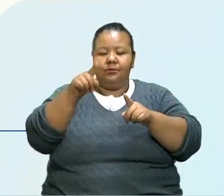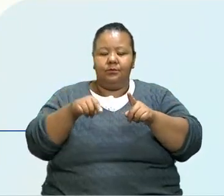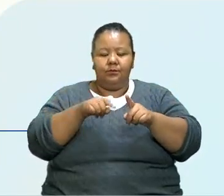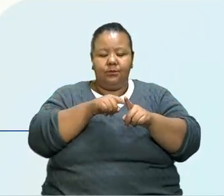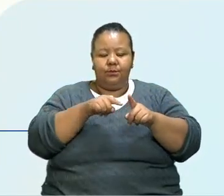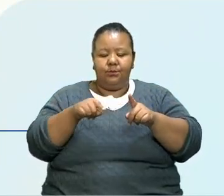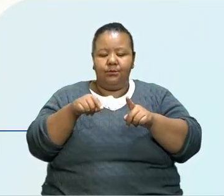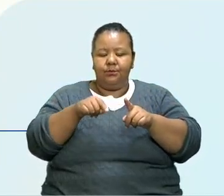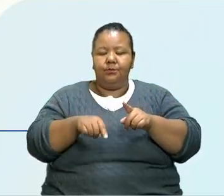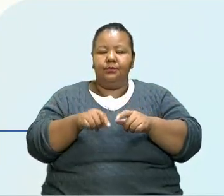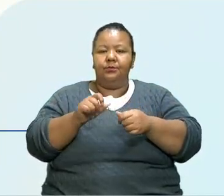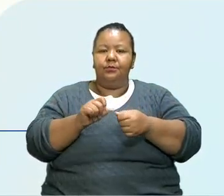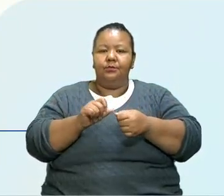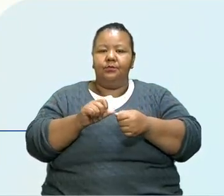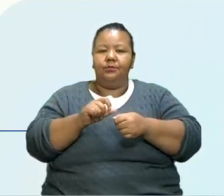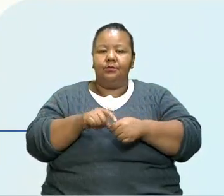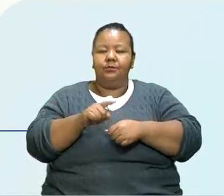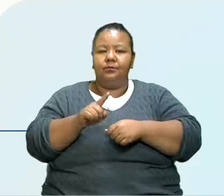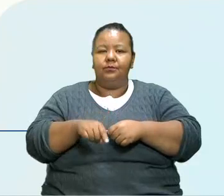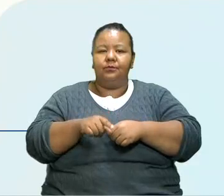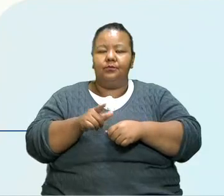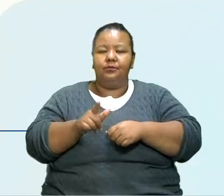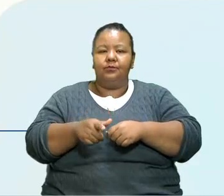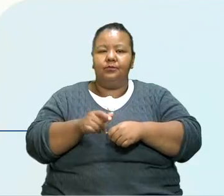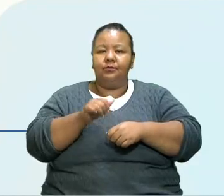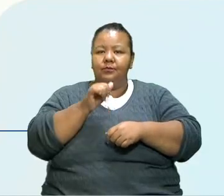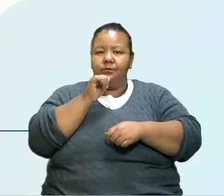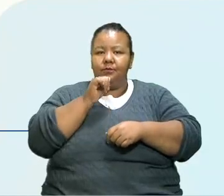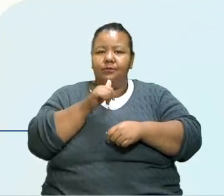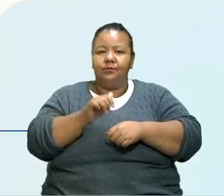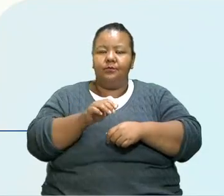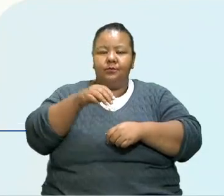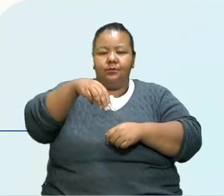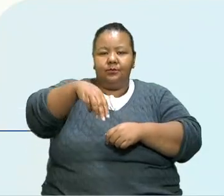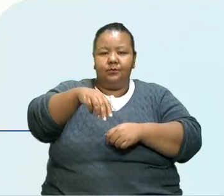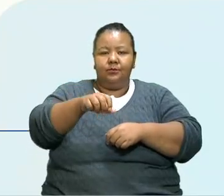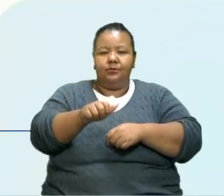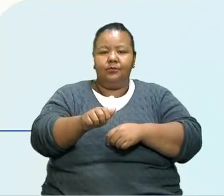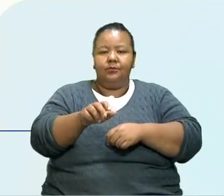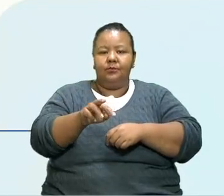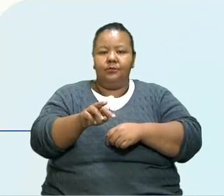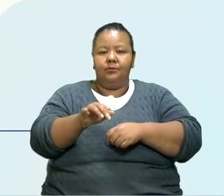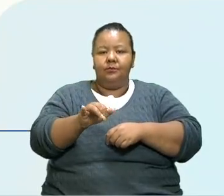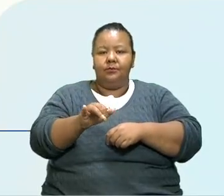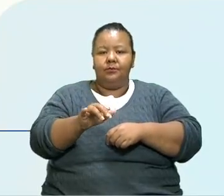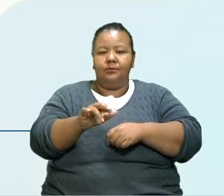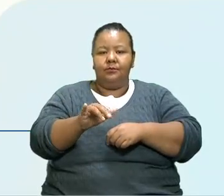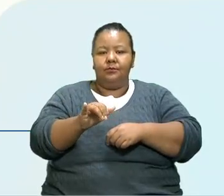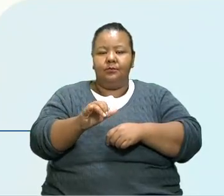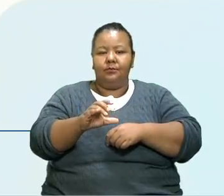dados. Então, o que eu tenho aqui? Na departamentalização matricial, eu tenho